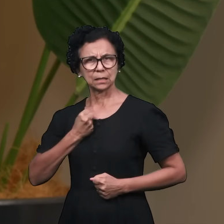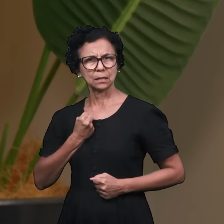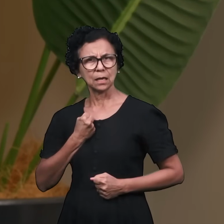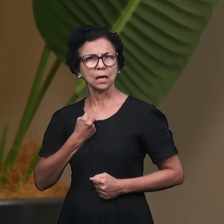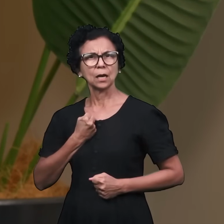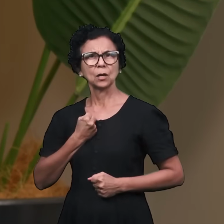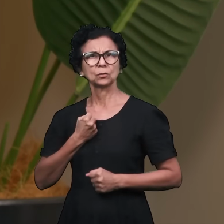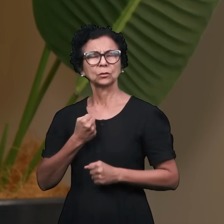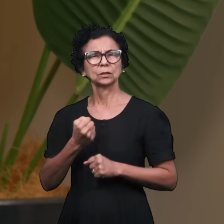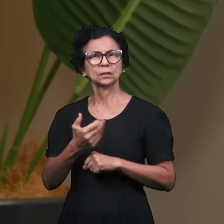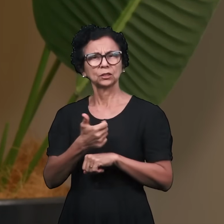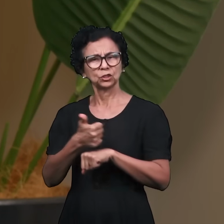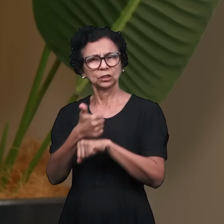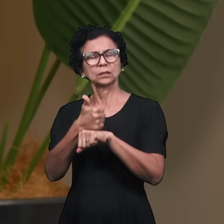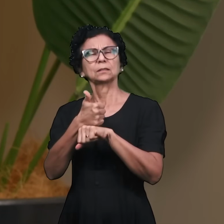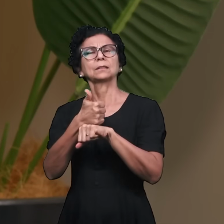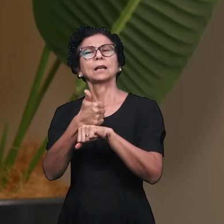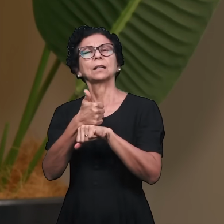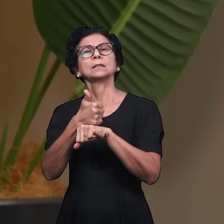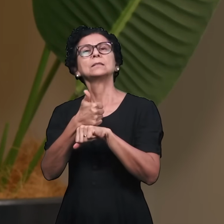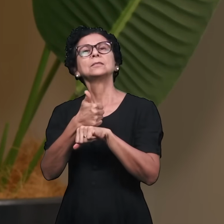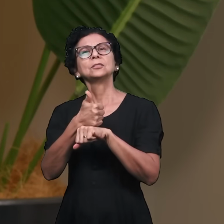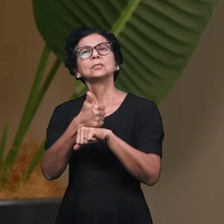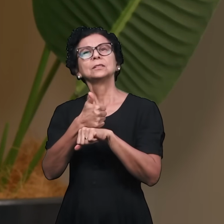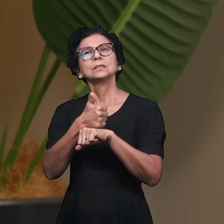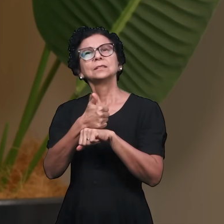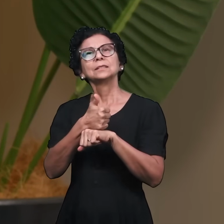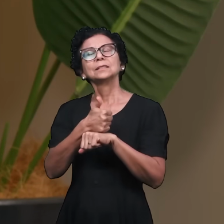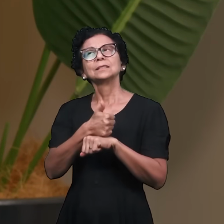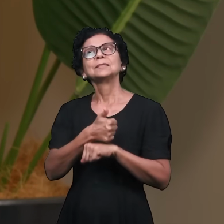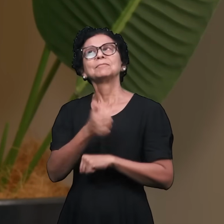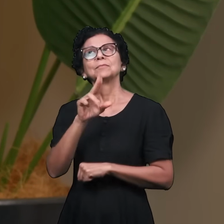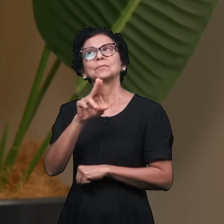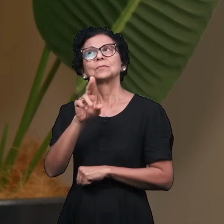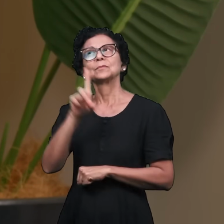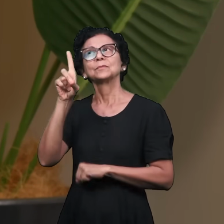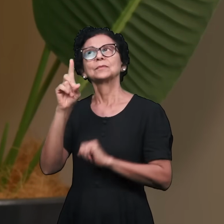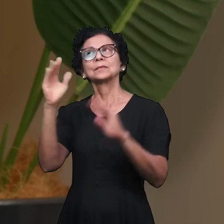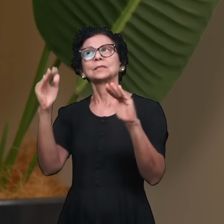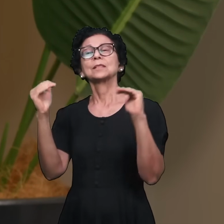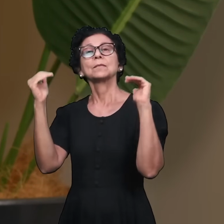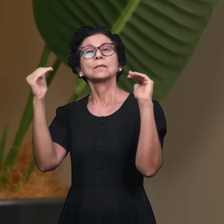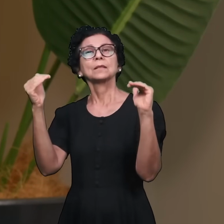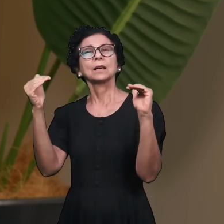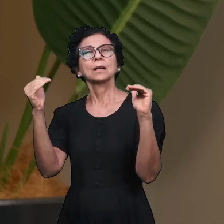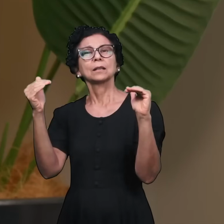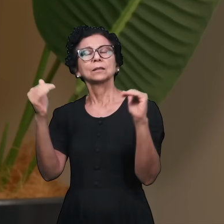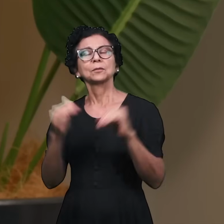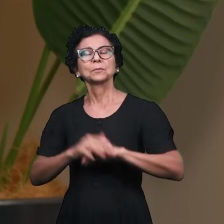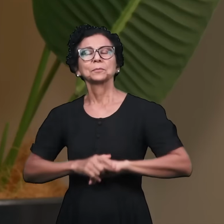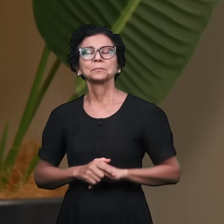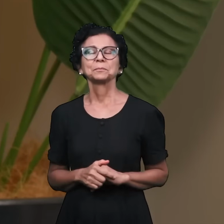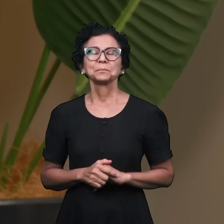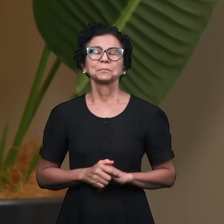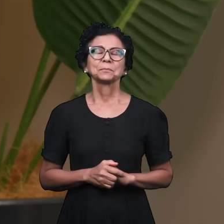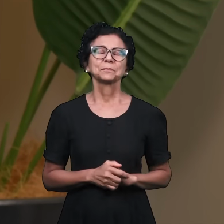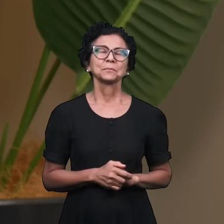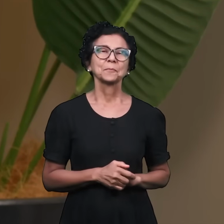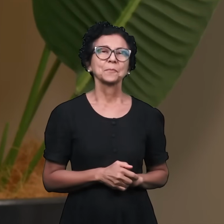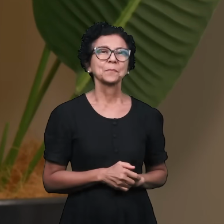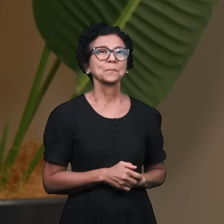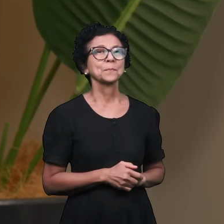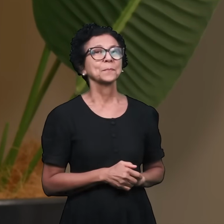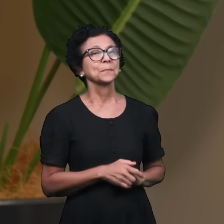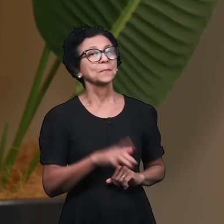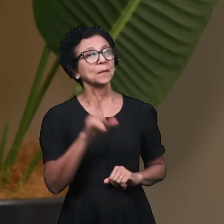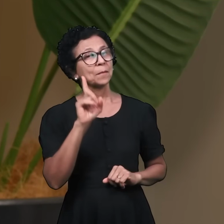nossa dignidade, e Deus vai ser glorificado. Mas não termina aí, porque